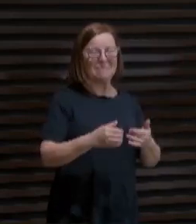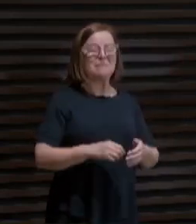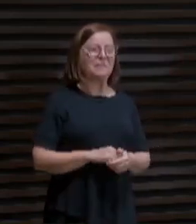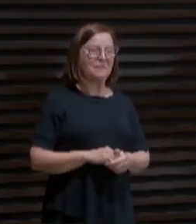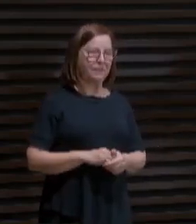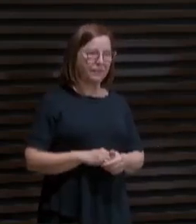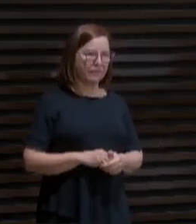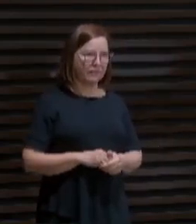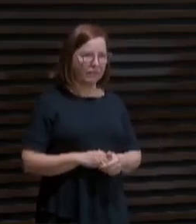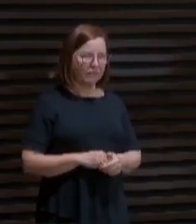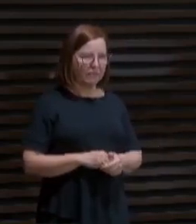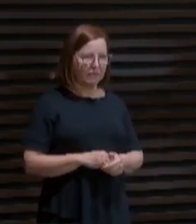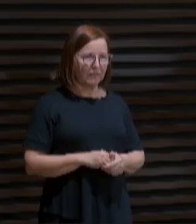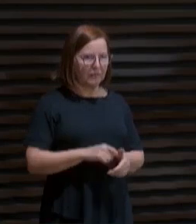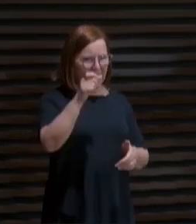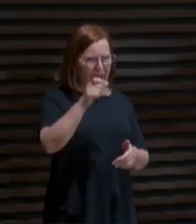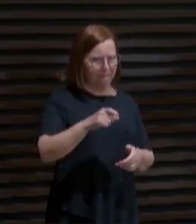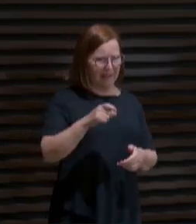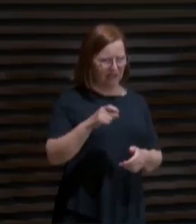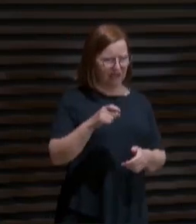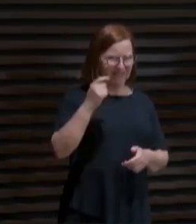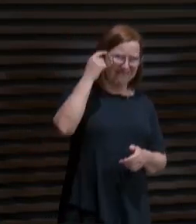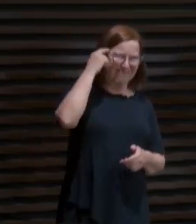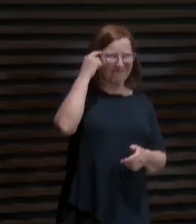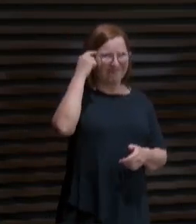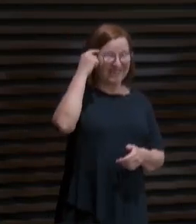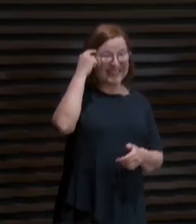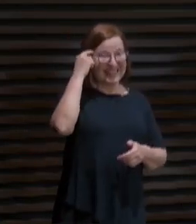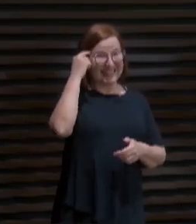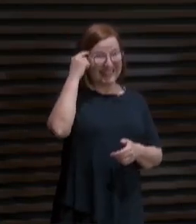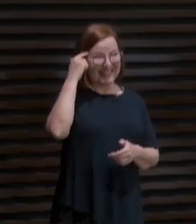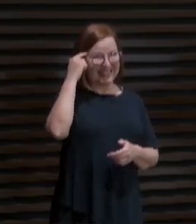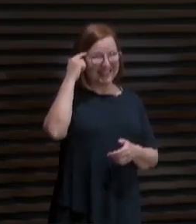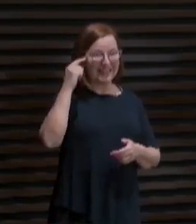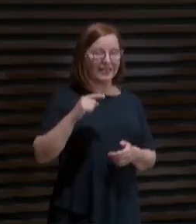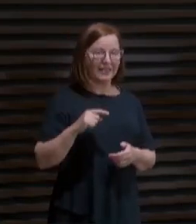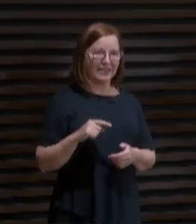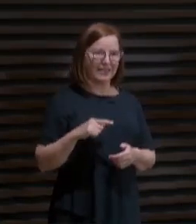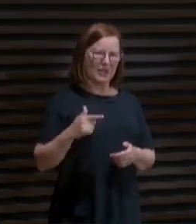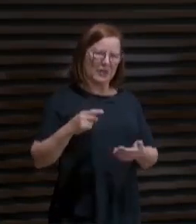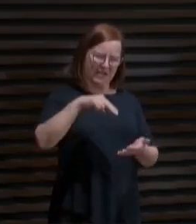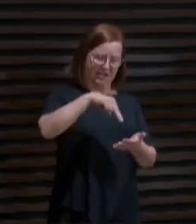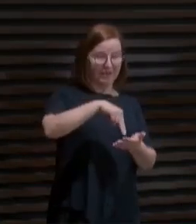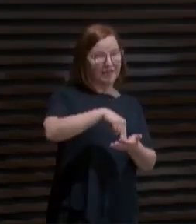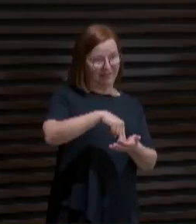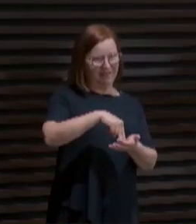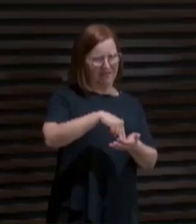Gente, o sujeito duvidoso, aquele que não tem posição